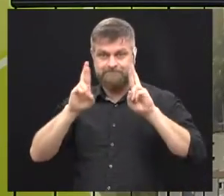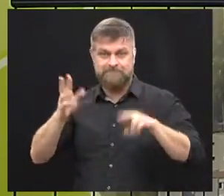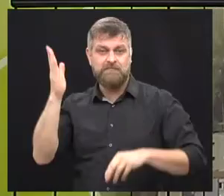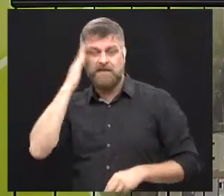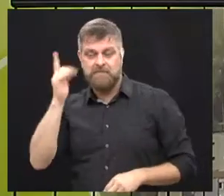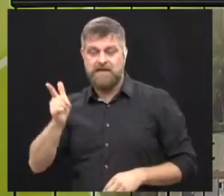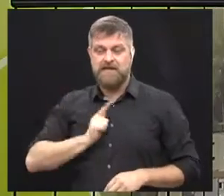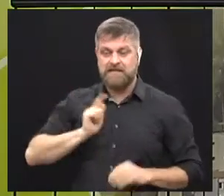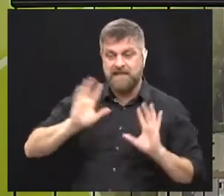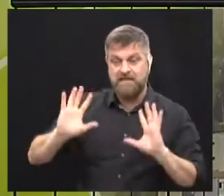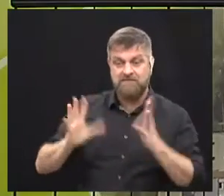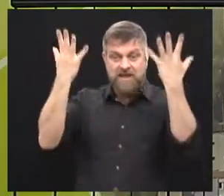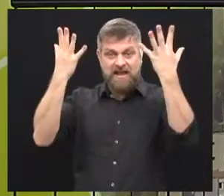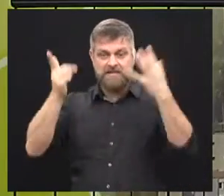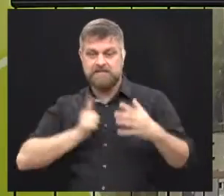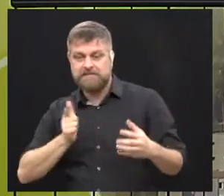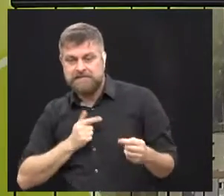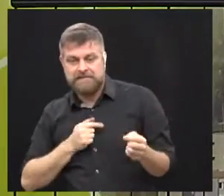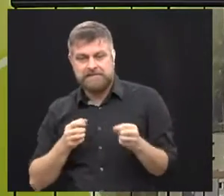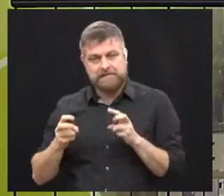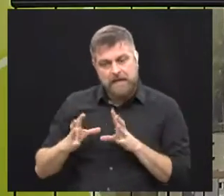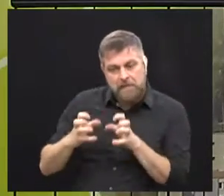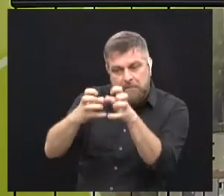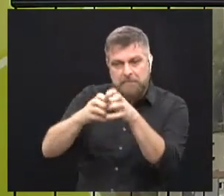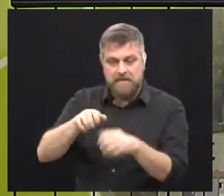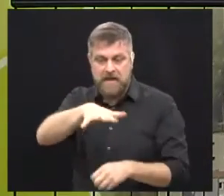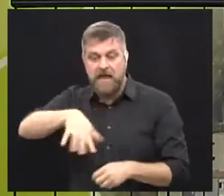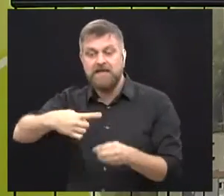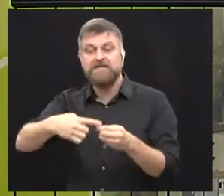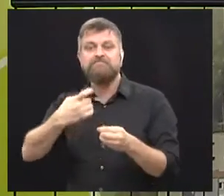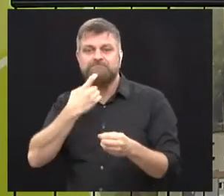para ver se tem comemoração, se tem alguma confusão aqui na